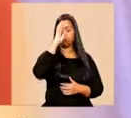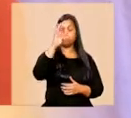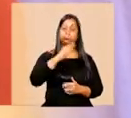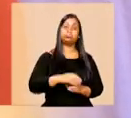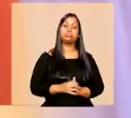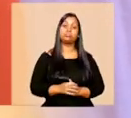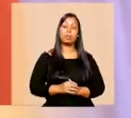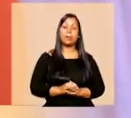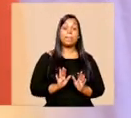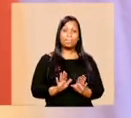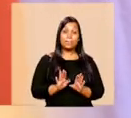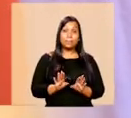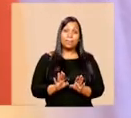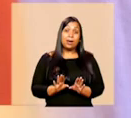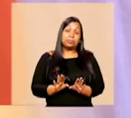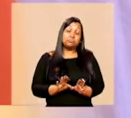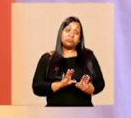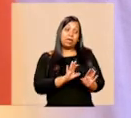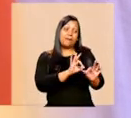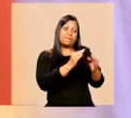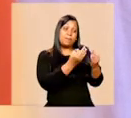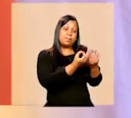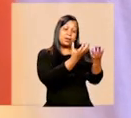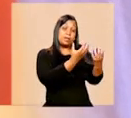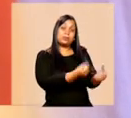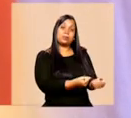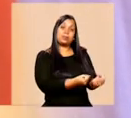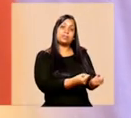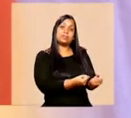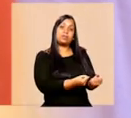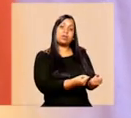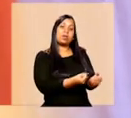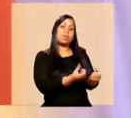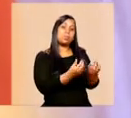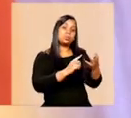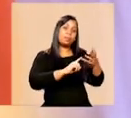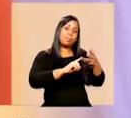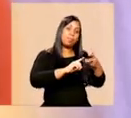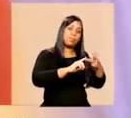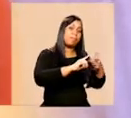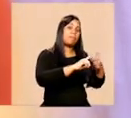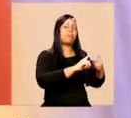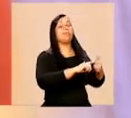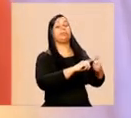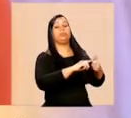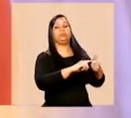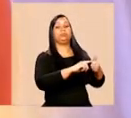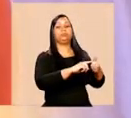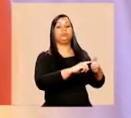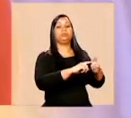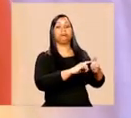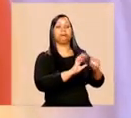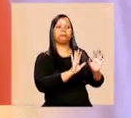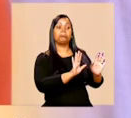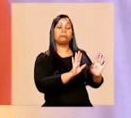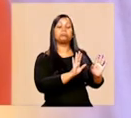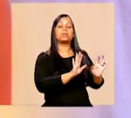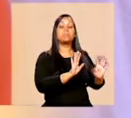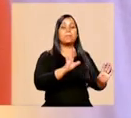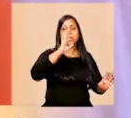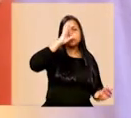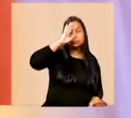de tudo, né? Mas a decisão da família está relacionada a vários fatores, a negativa, né?